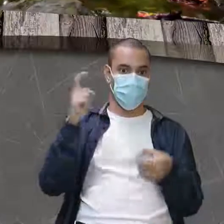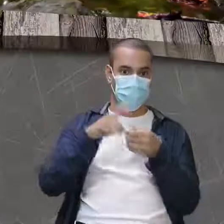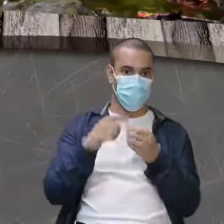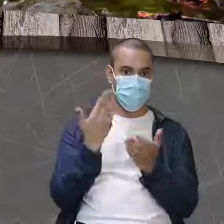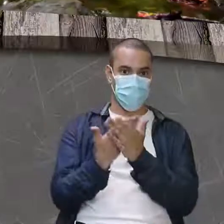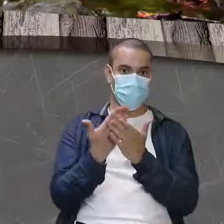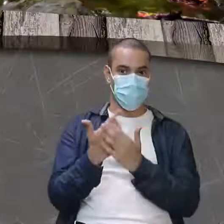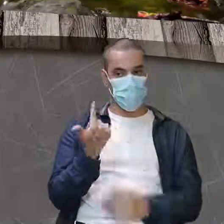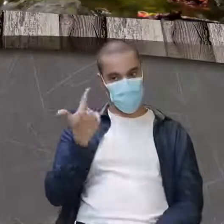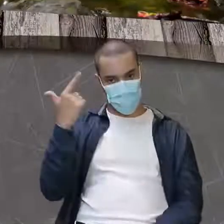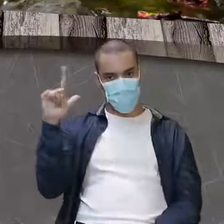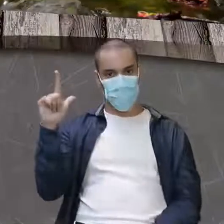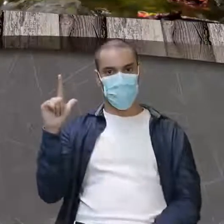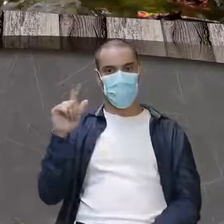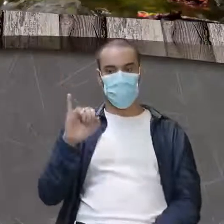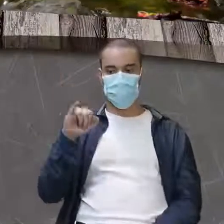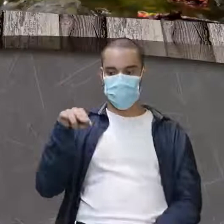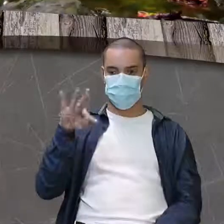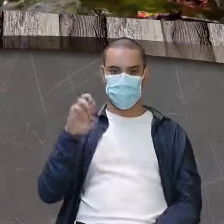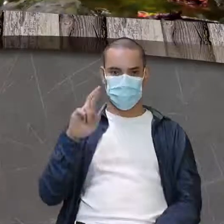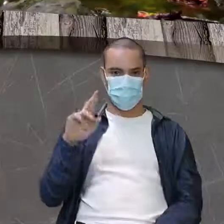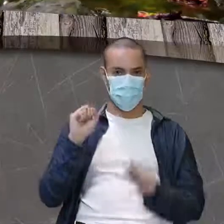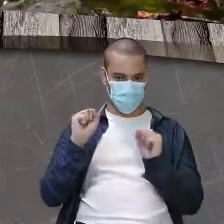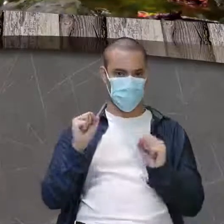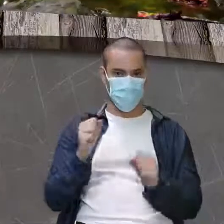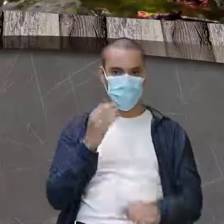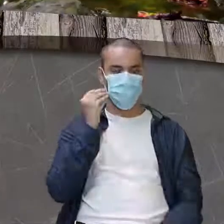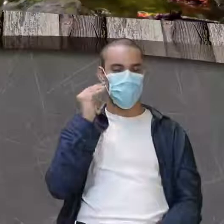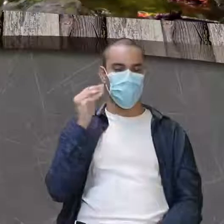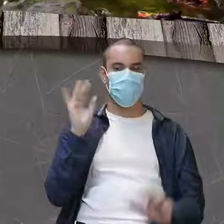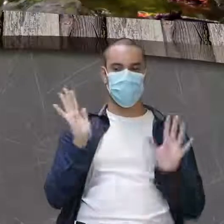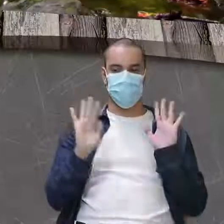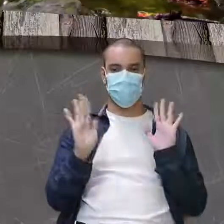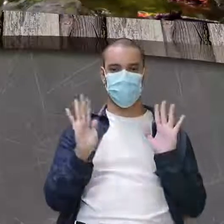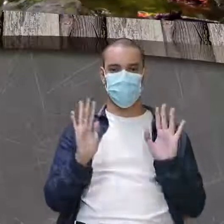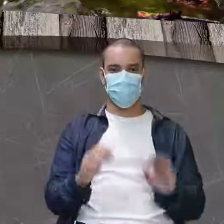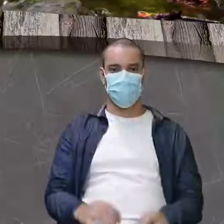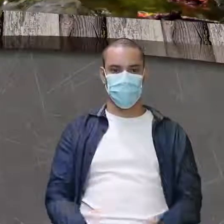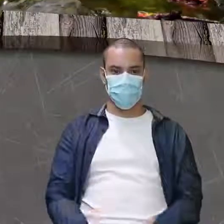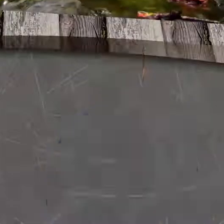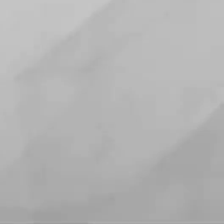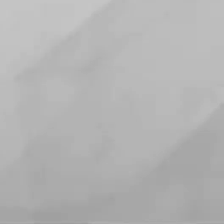Já já a gente volta com a outra pegada forte aí com vocês, tá bom? Beijo, tchau, tchau.